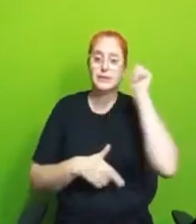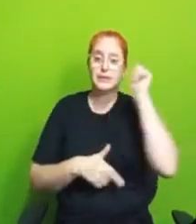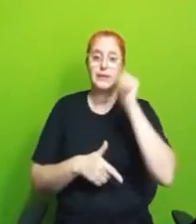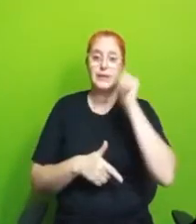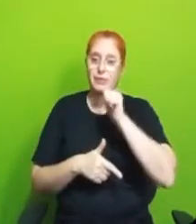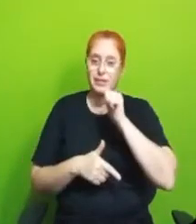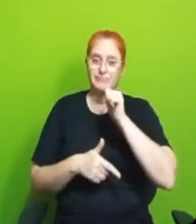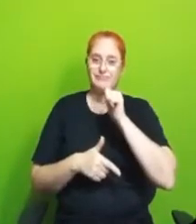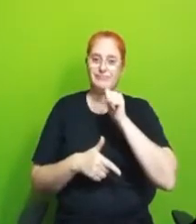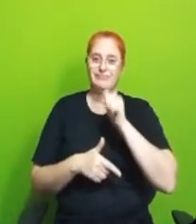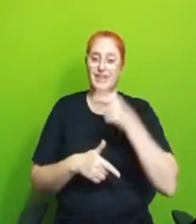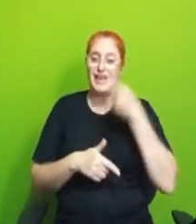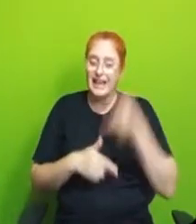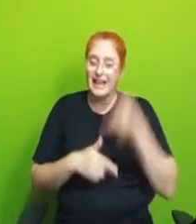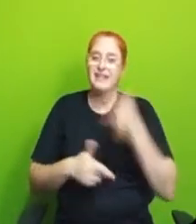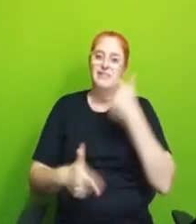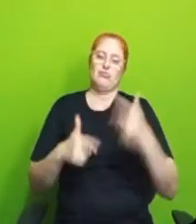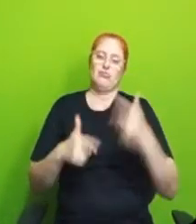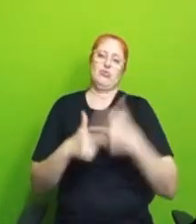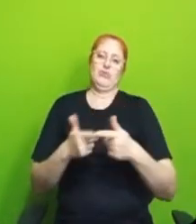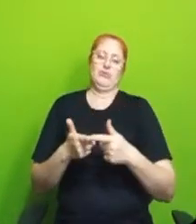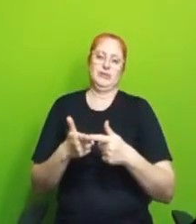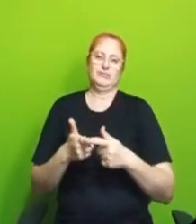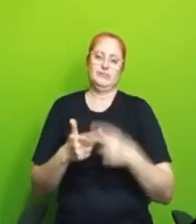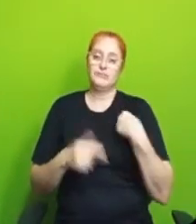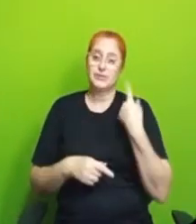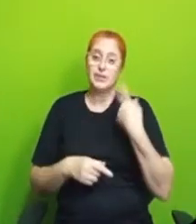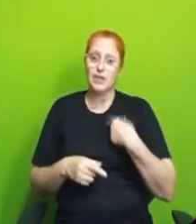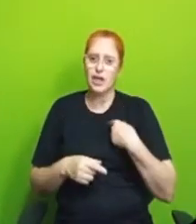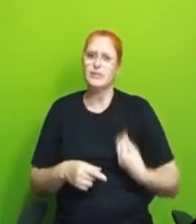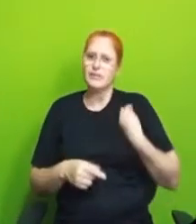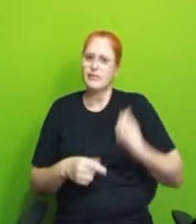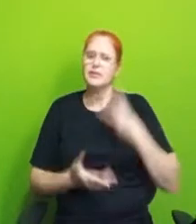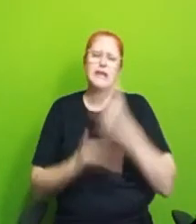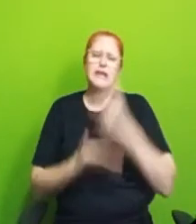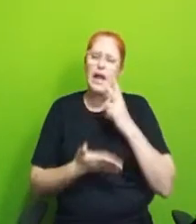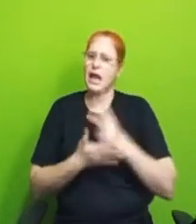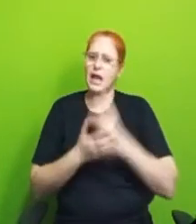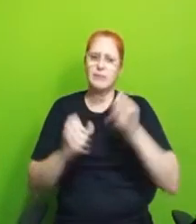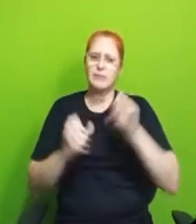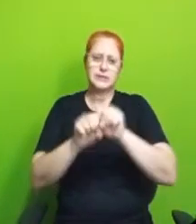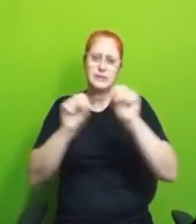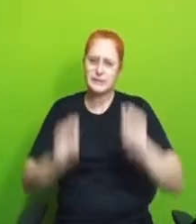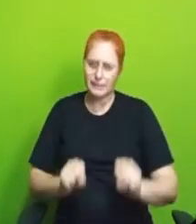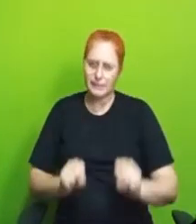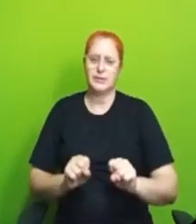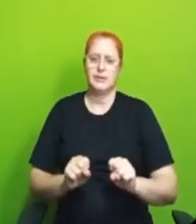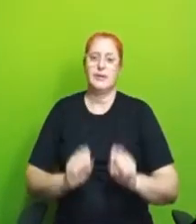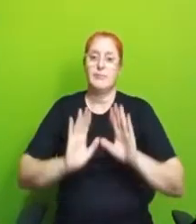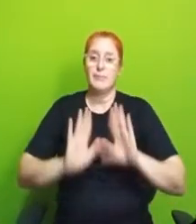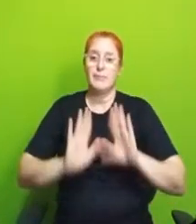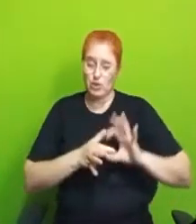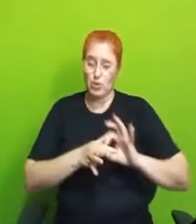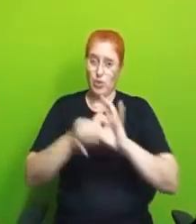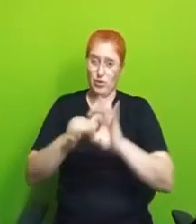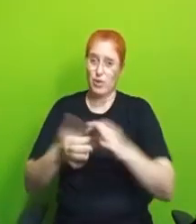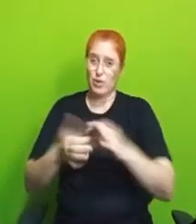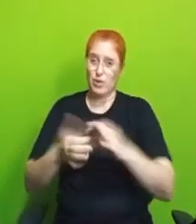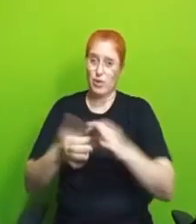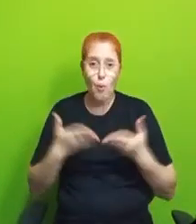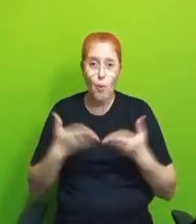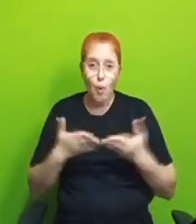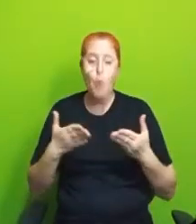contradição que está dada e que a gente vive o tempo todo nesse sistema, mas que nesse contexto como que a gente está vivendo agora, de aviltamento